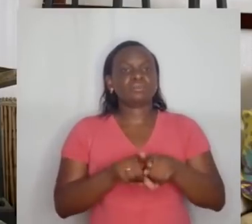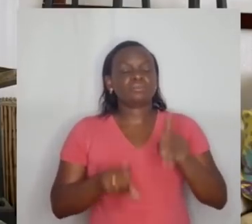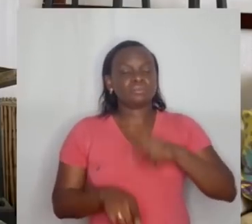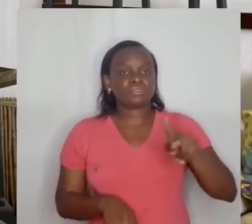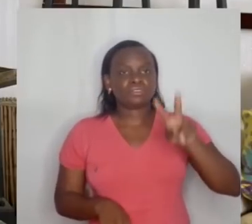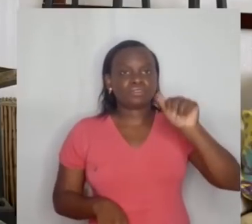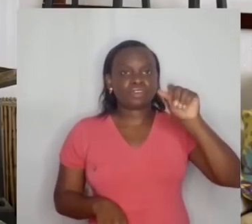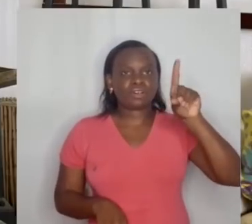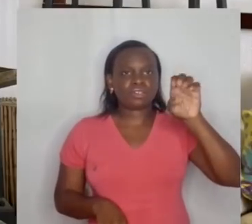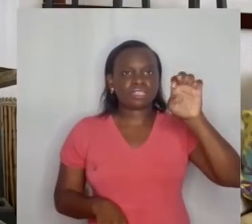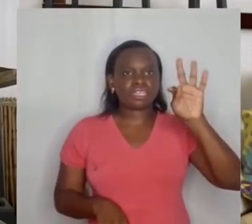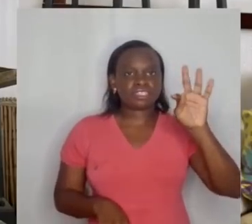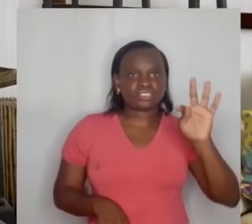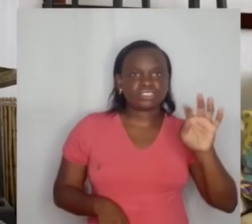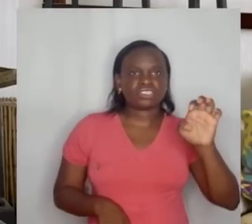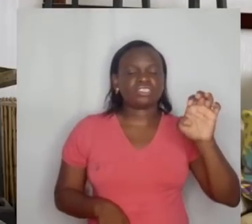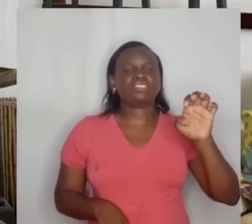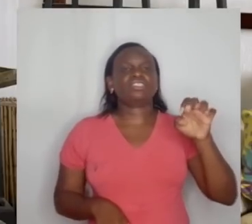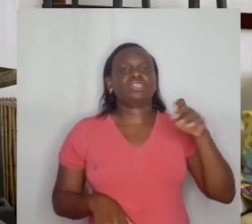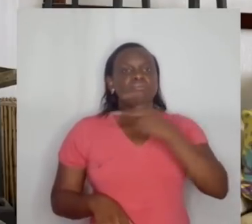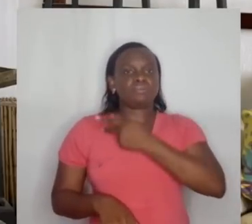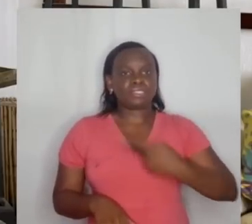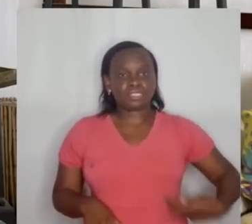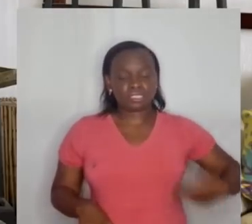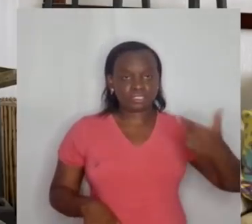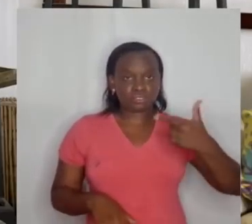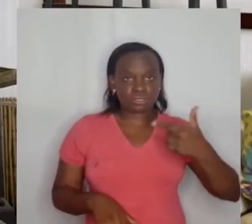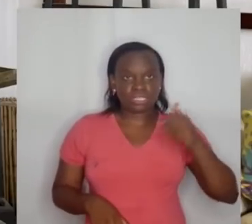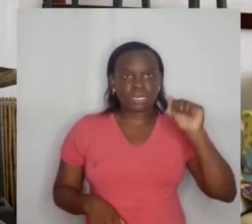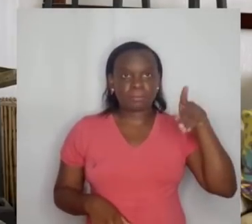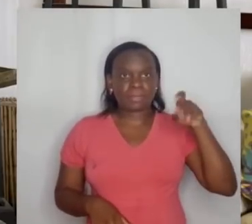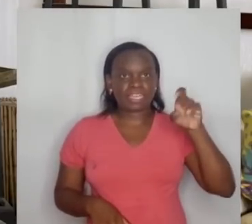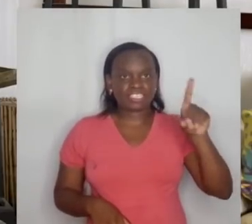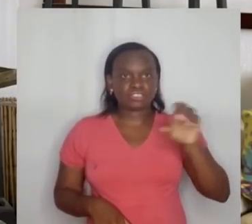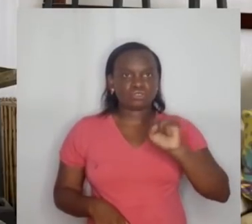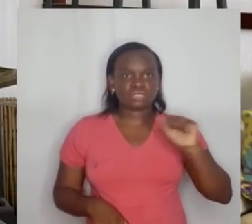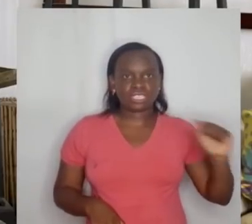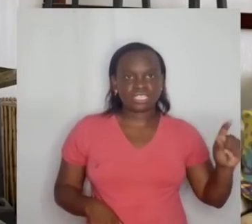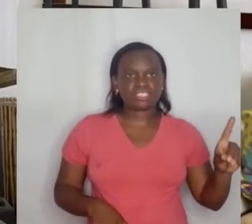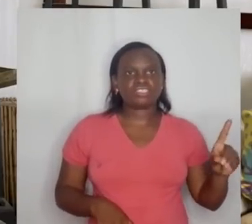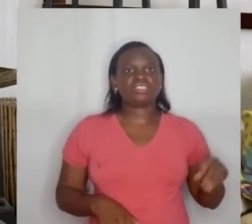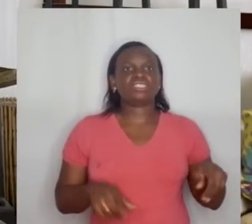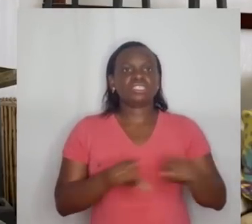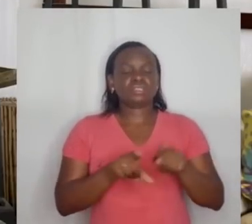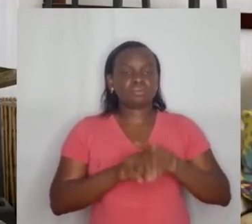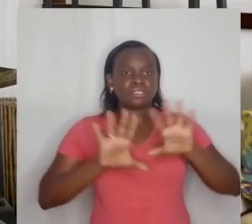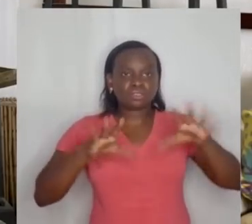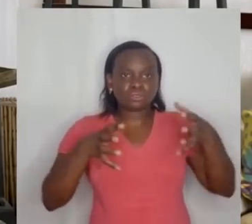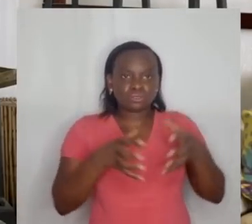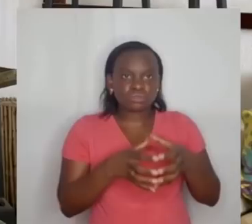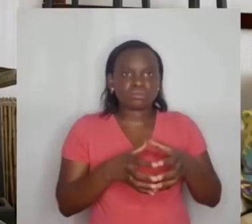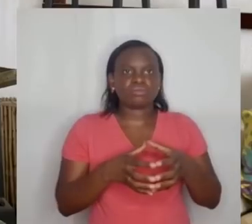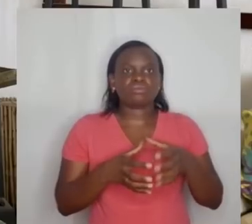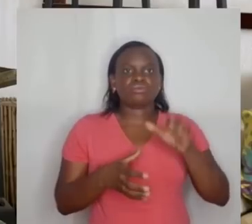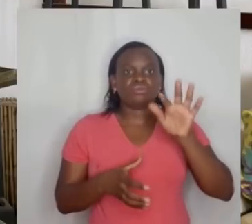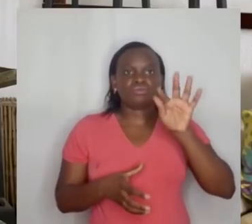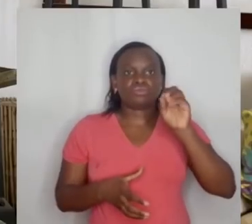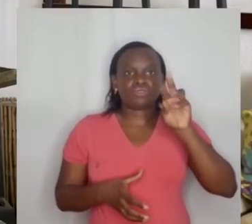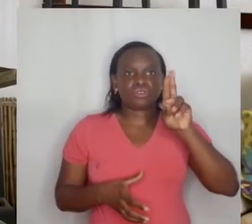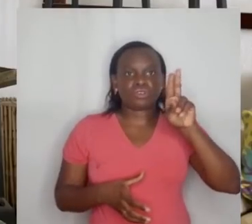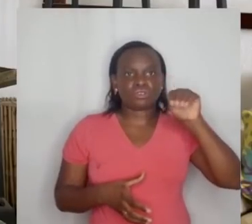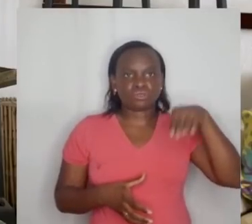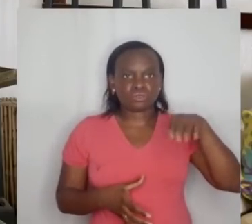Valdete Coco, vice-presidente da Amped na região sudeste, e ao Fórum